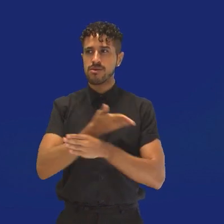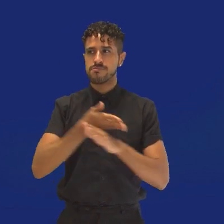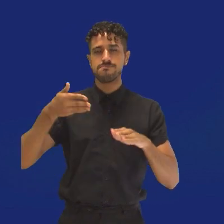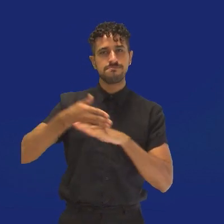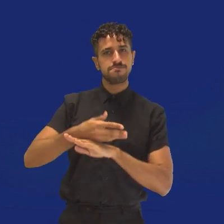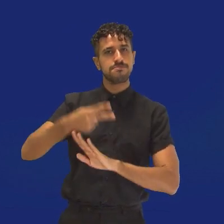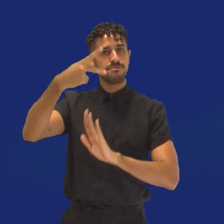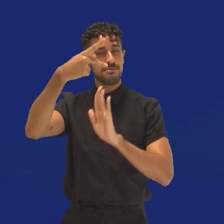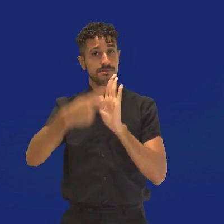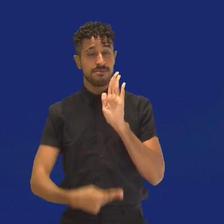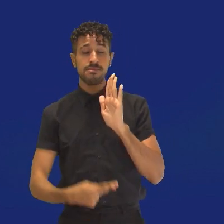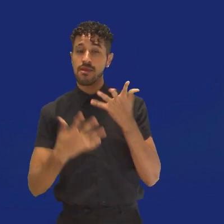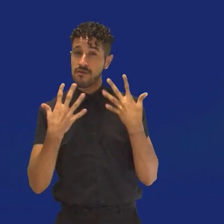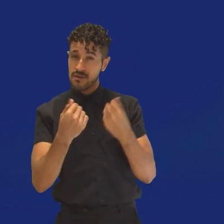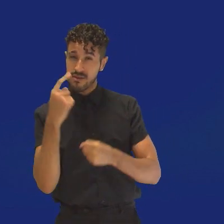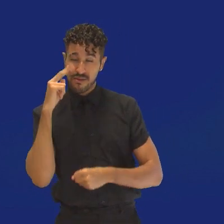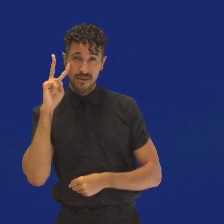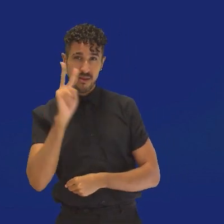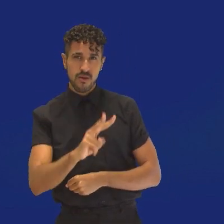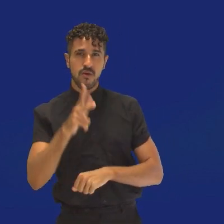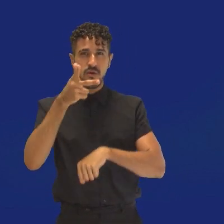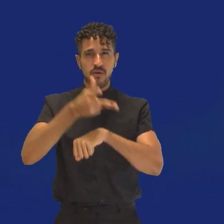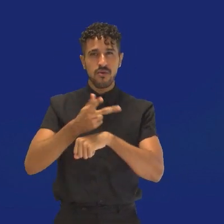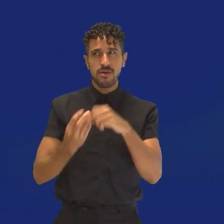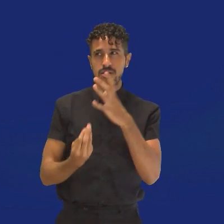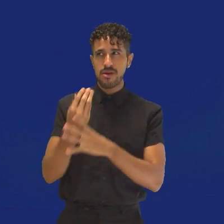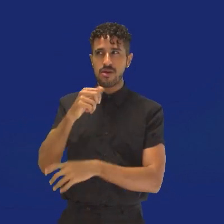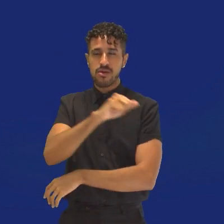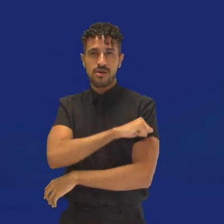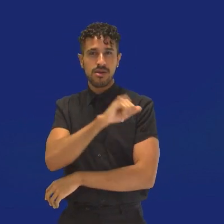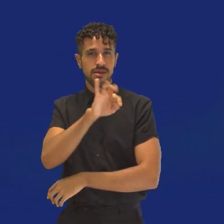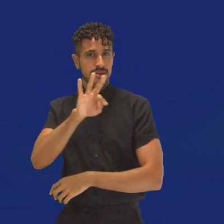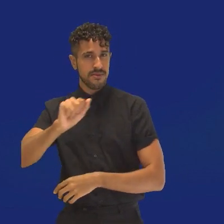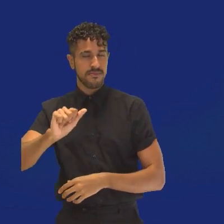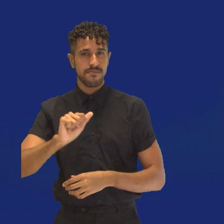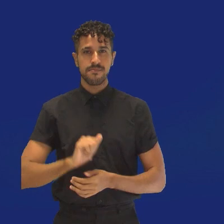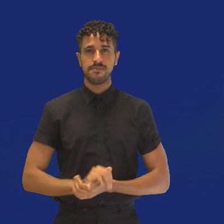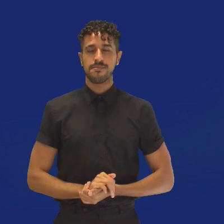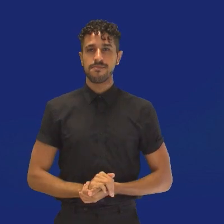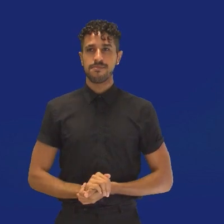desse projeto. Vamos ver agora o vídeo produzido pelos alunos do ITA.